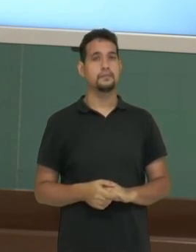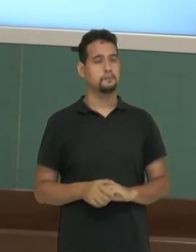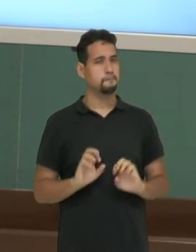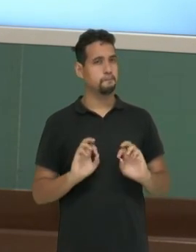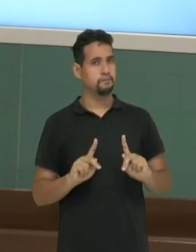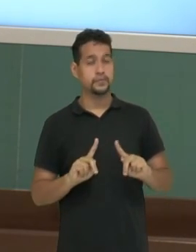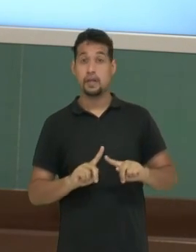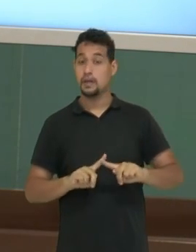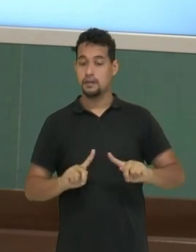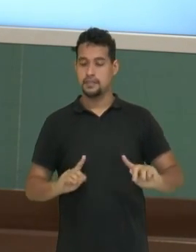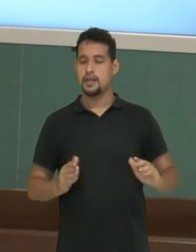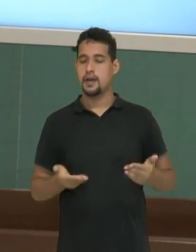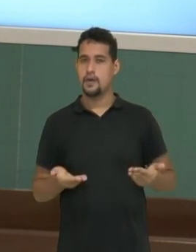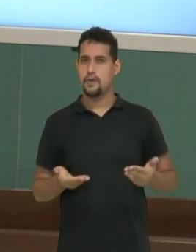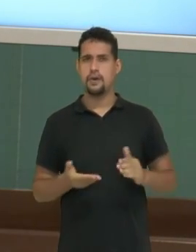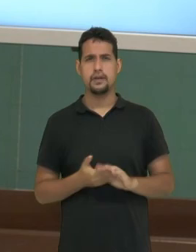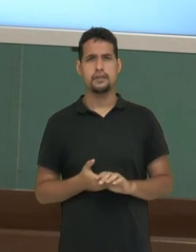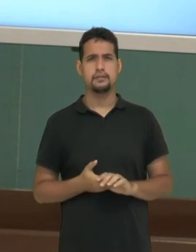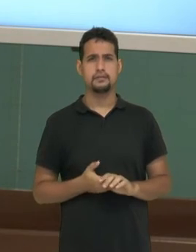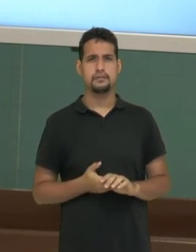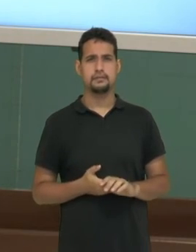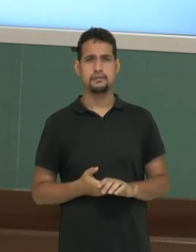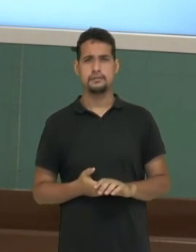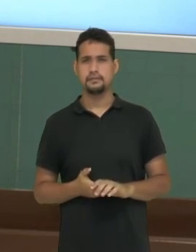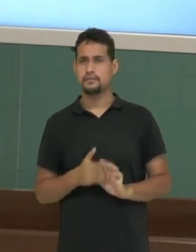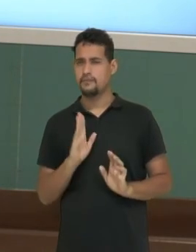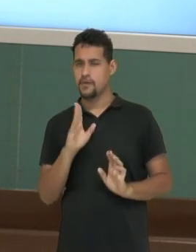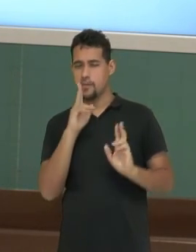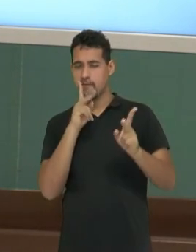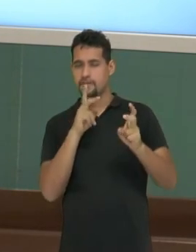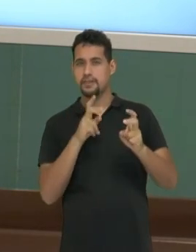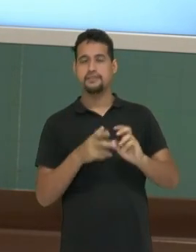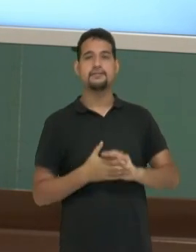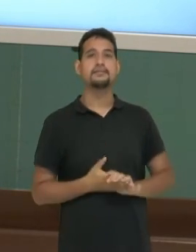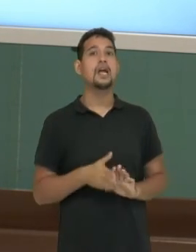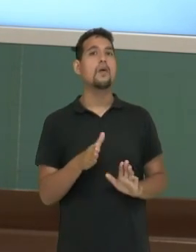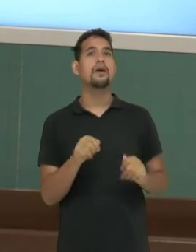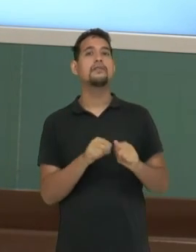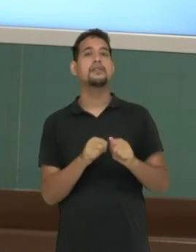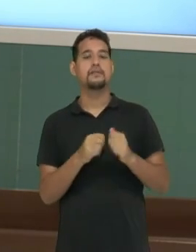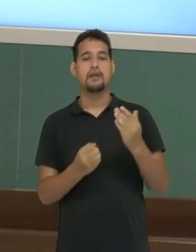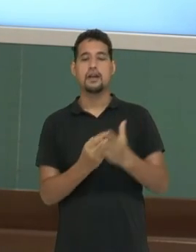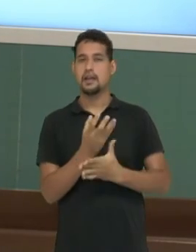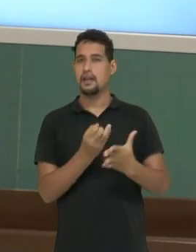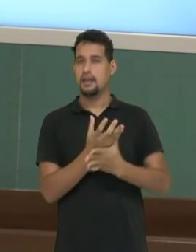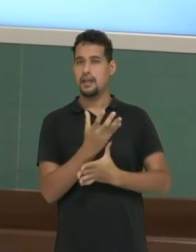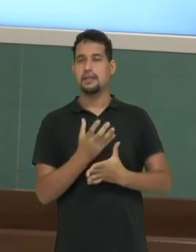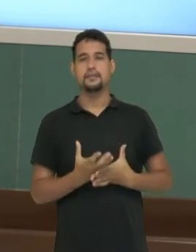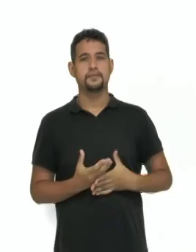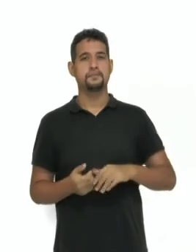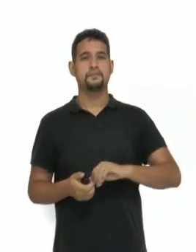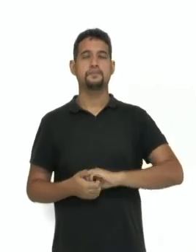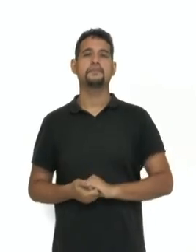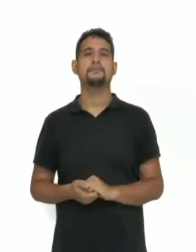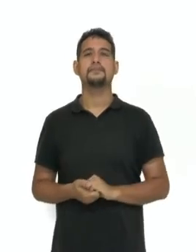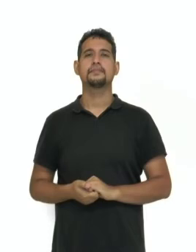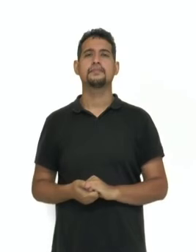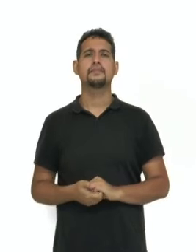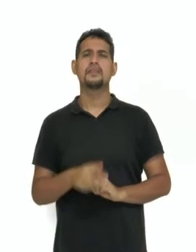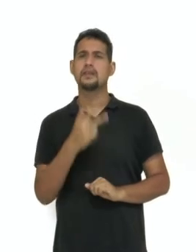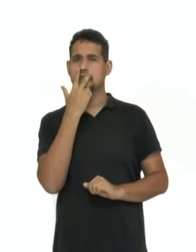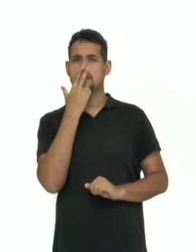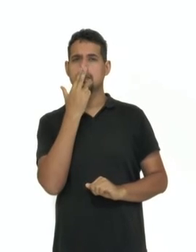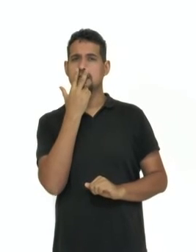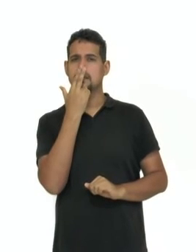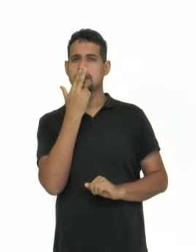Bueno, ahora te toca a ti. Vamos a ver? Agora vocês vão produzir. Vamos lá. Que te parece